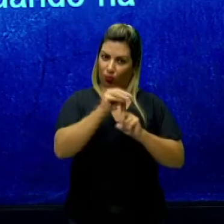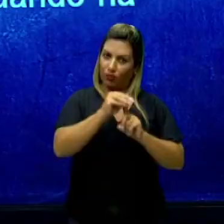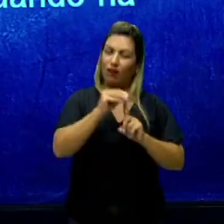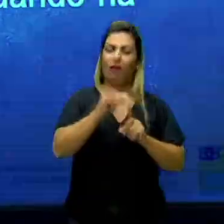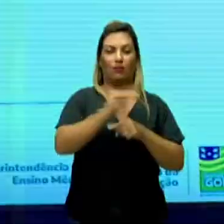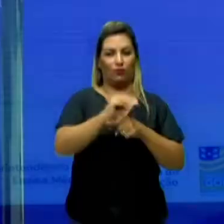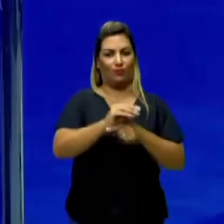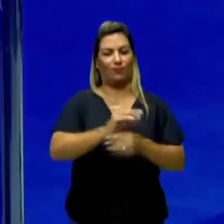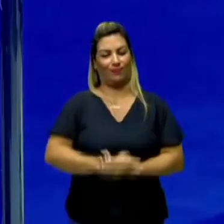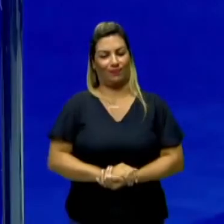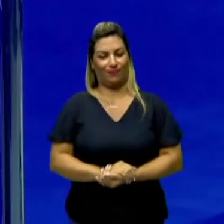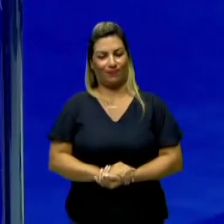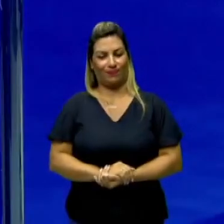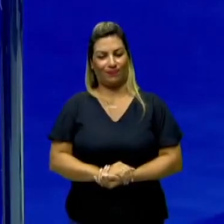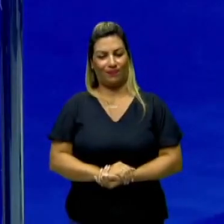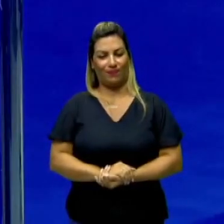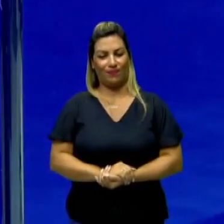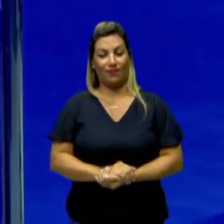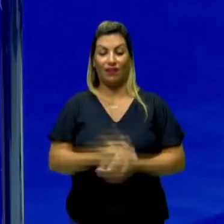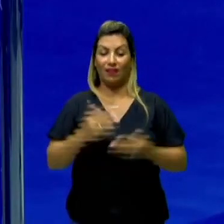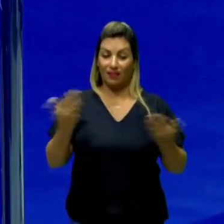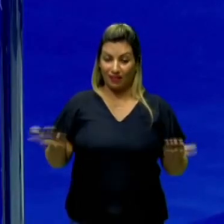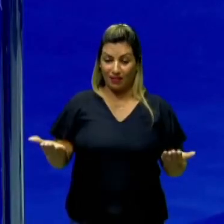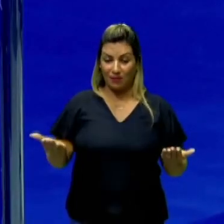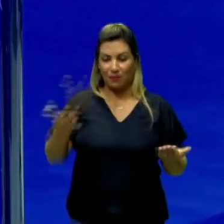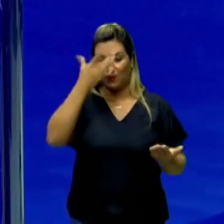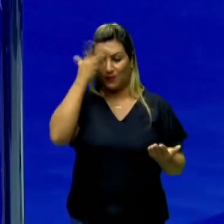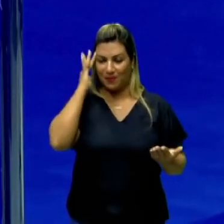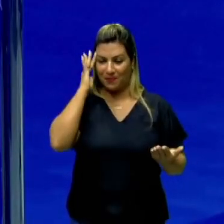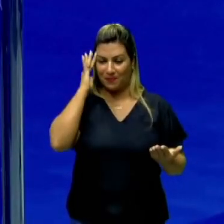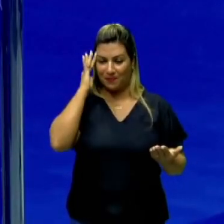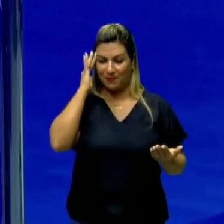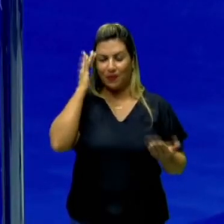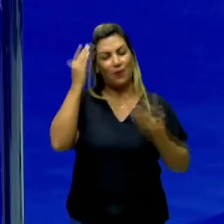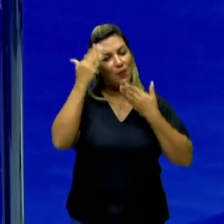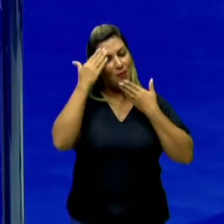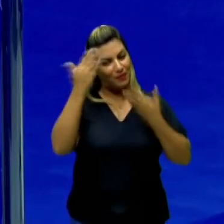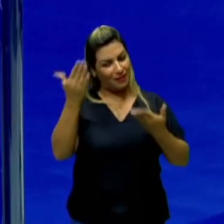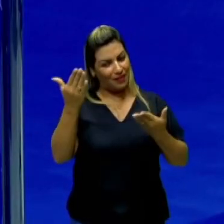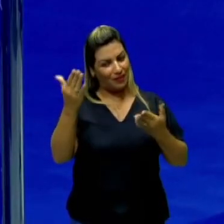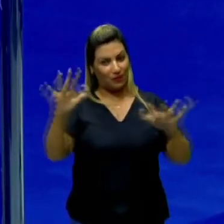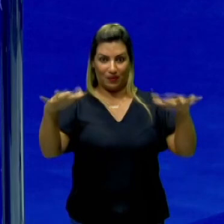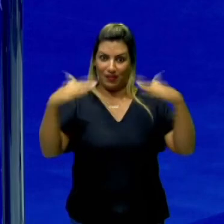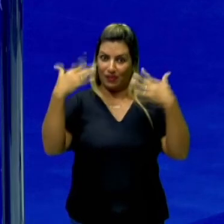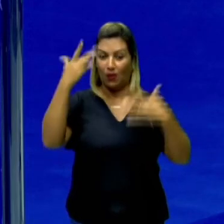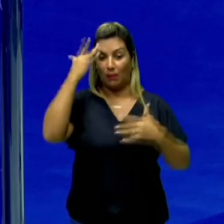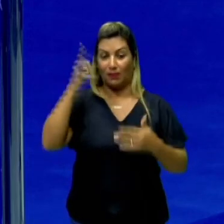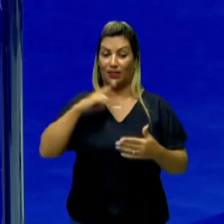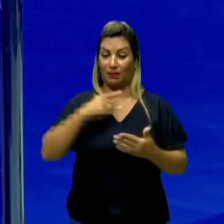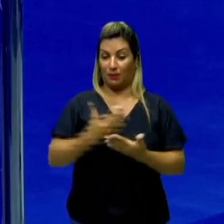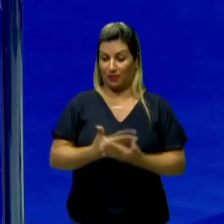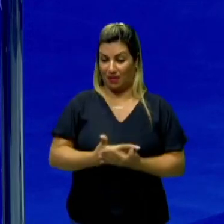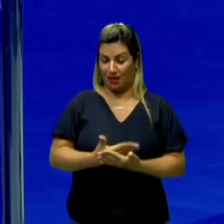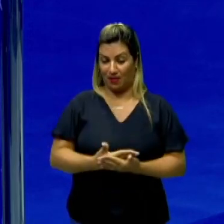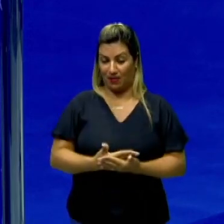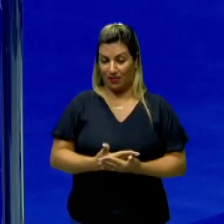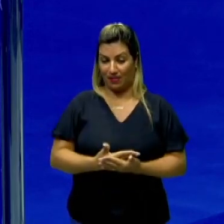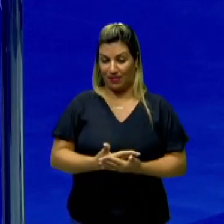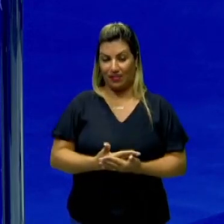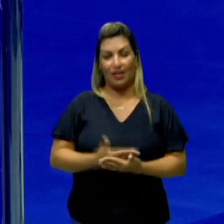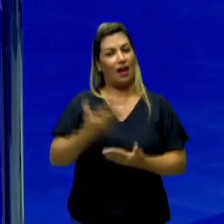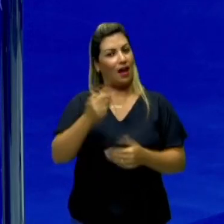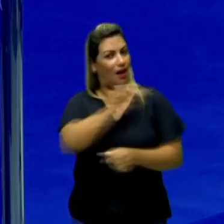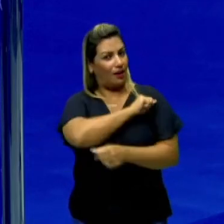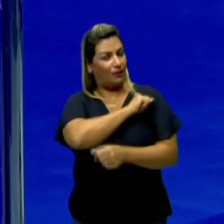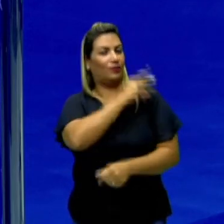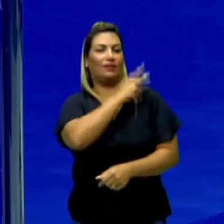gravidez. Sendo assim, pessoal, muito obrigado, fiquem ligados, amanhã teremos aulas para os